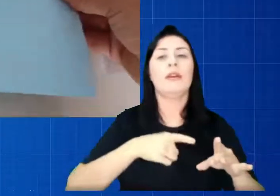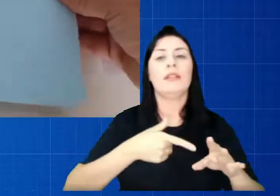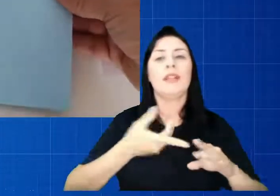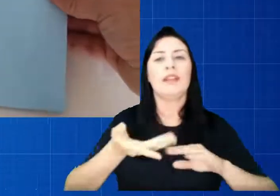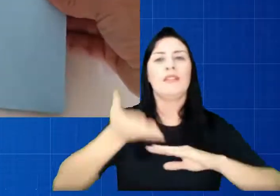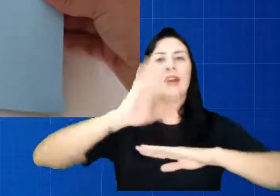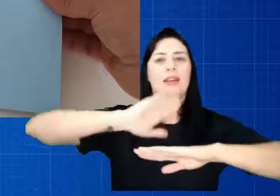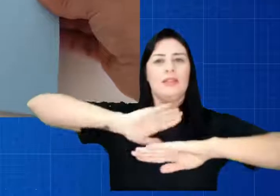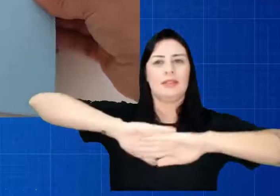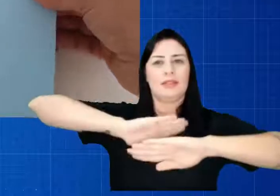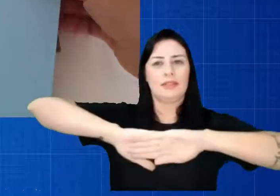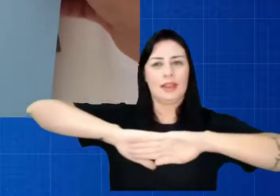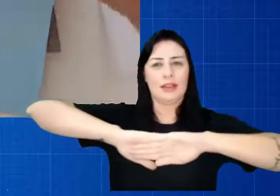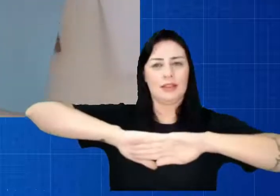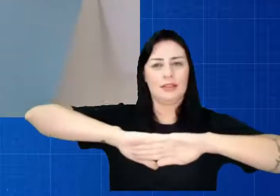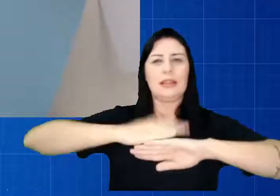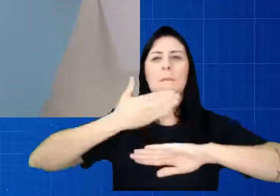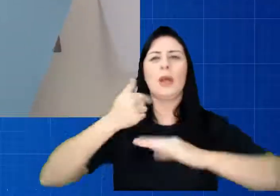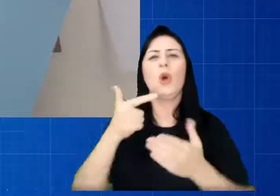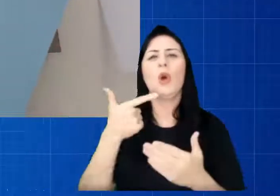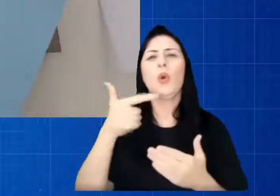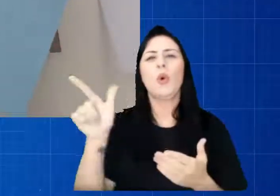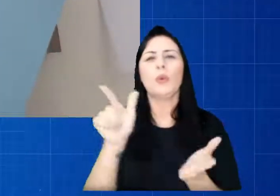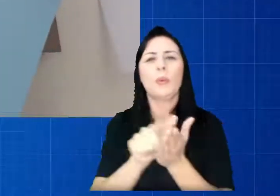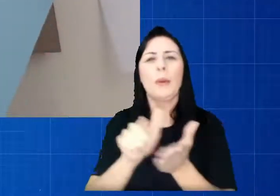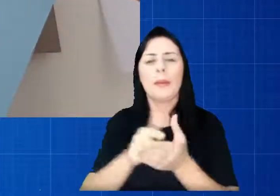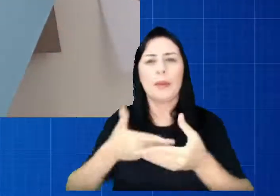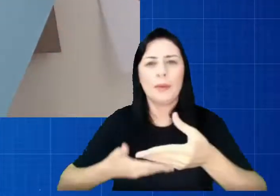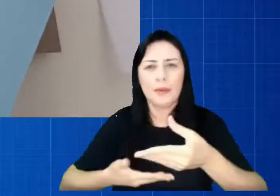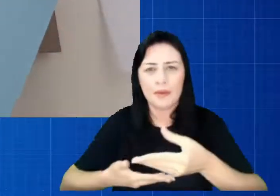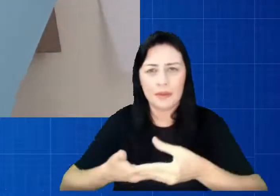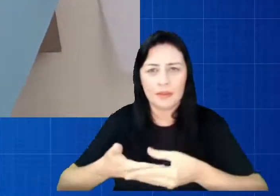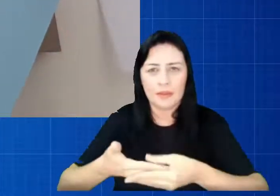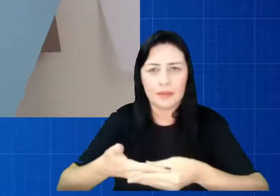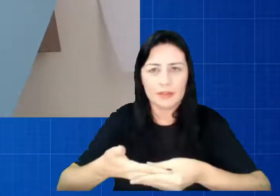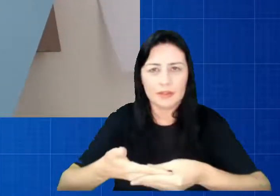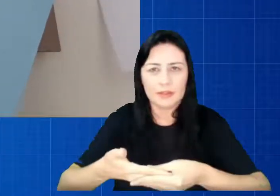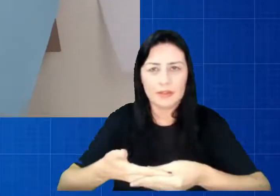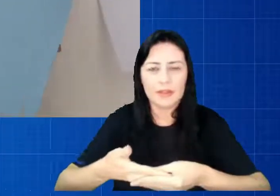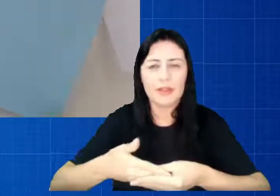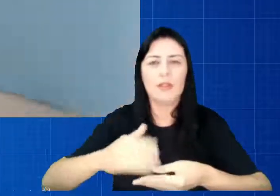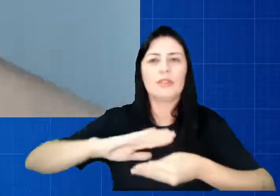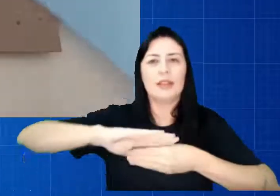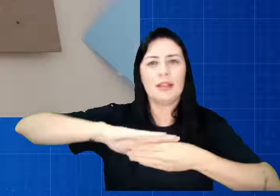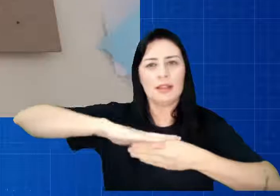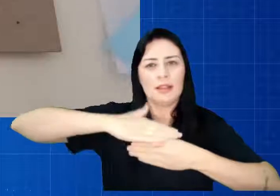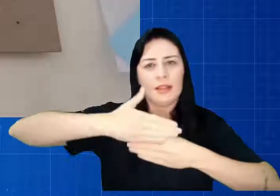possamos enxergar melhor. Então, eu vou virá-la para trás.